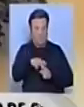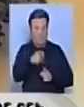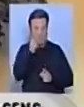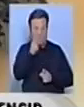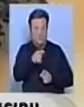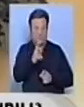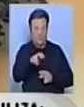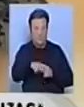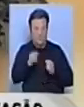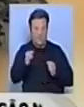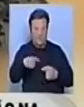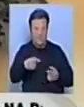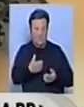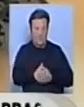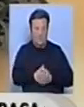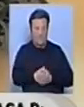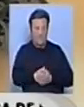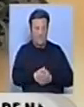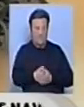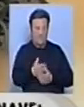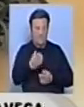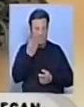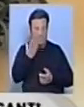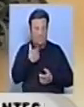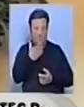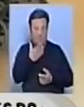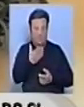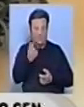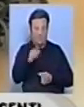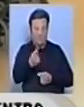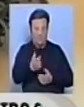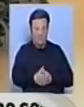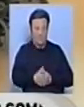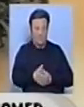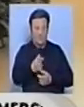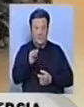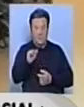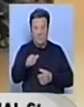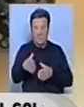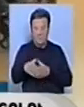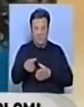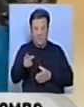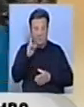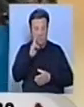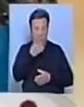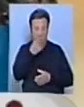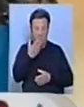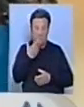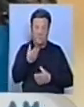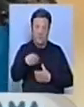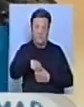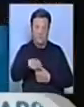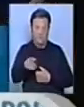que está numa cadeira de rodas. E pronto, agradecemos uma vez mais. Para eles é importante, falando de inclusão,